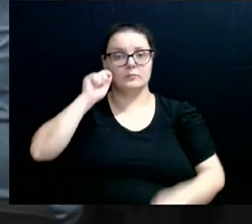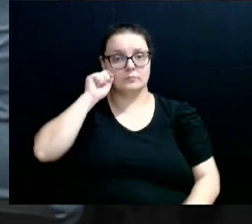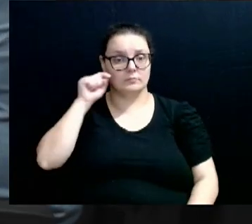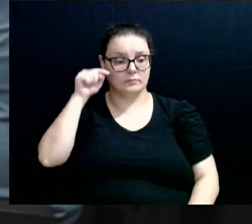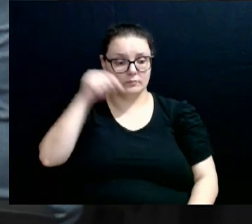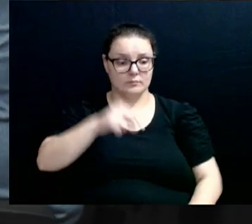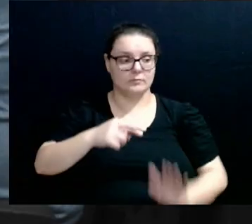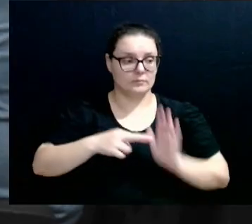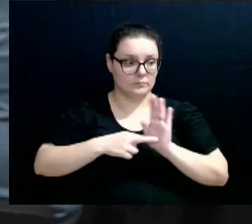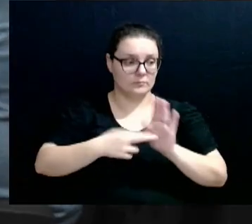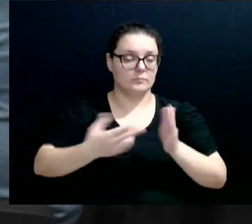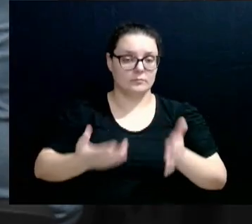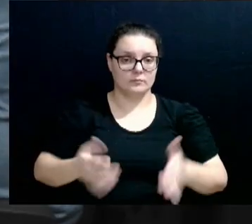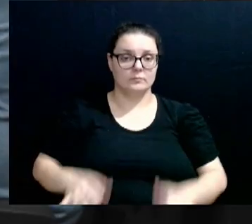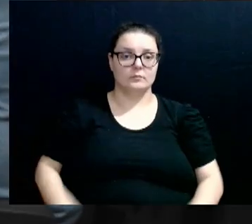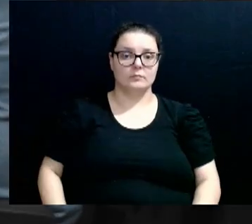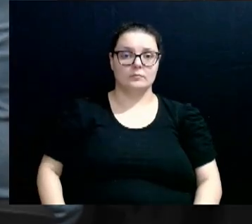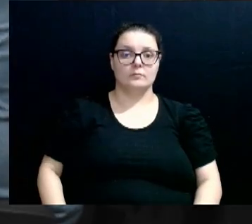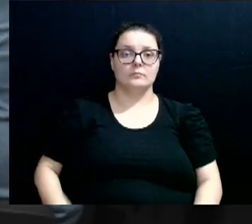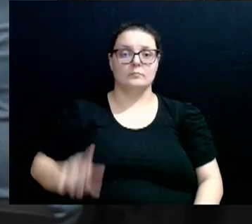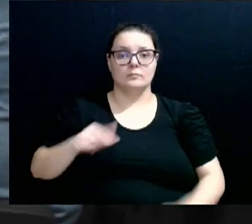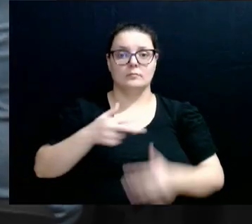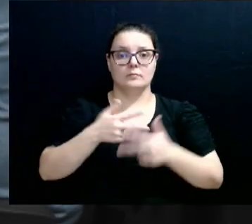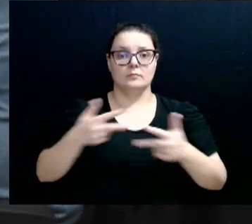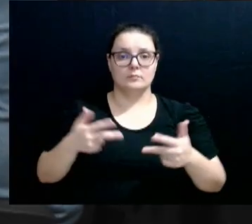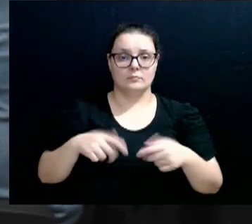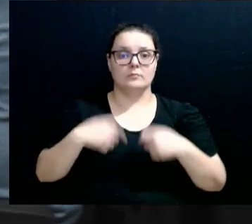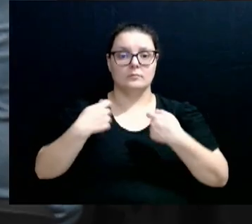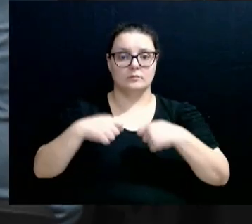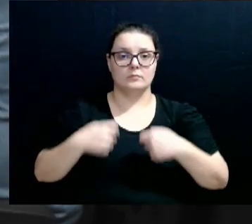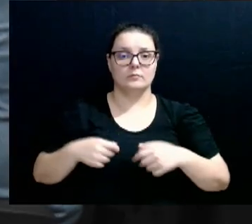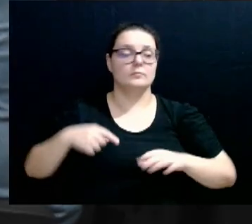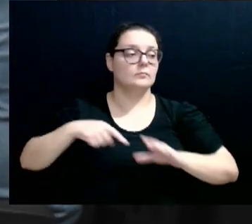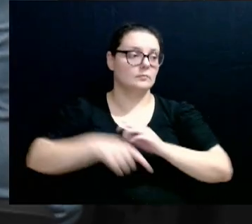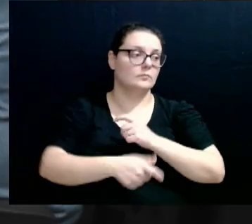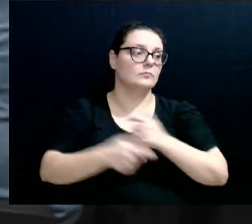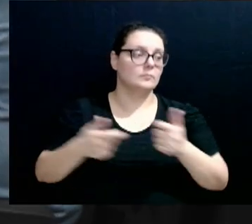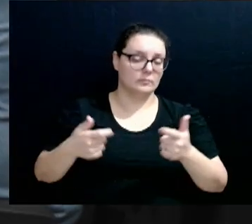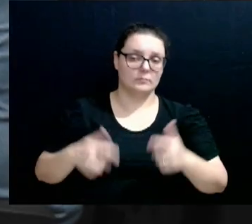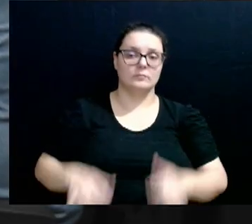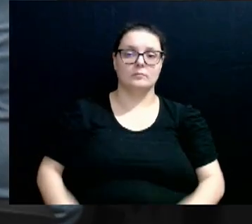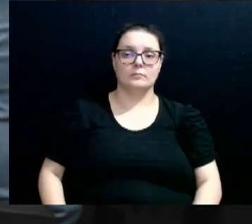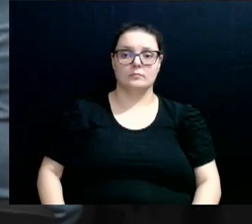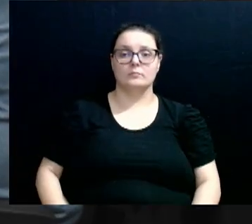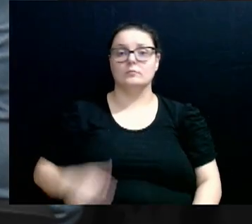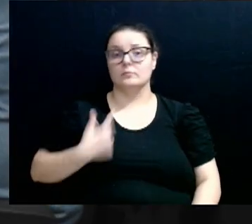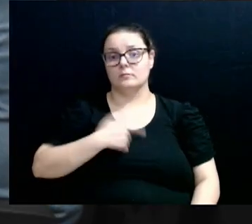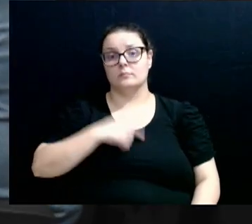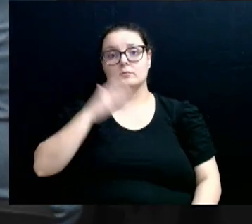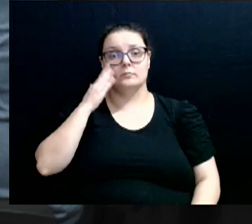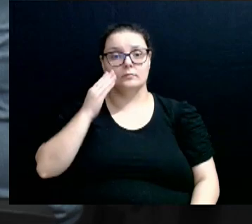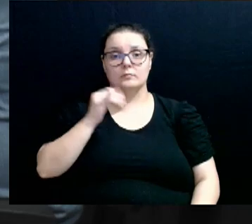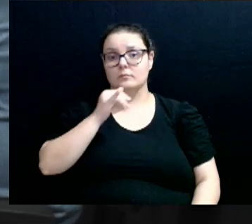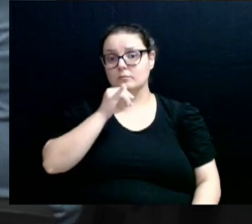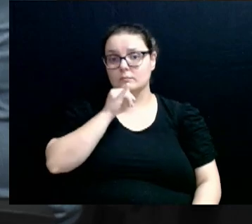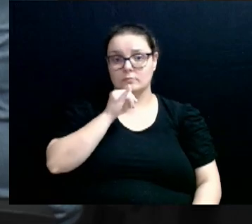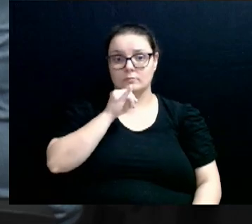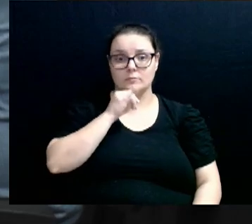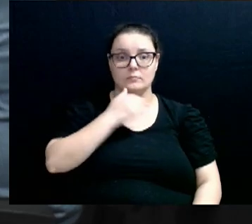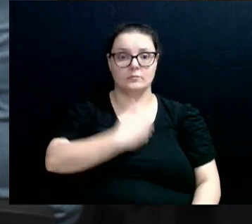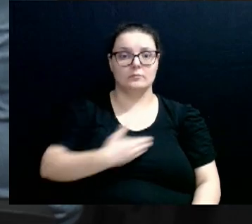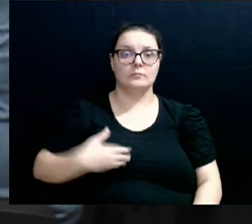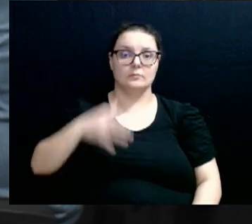né? Que é algo que a gente ainda precisa avançar, né? A gente sabe, por exemplo, que o governo federal tem uma iniciativa nesse sentido também